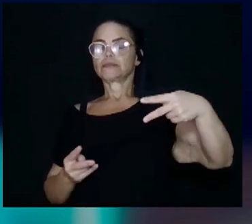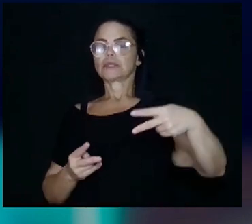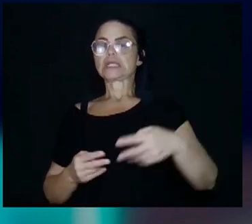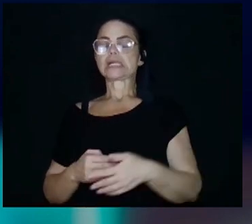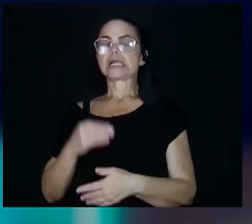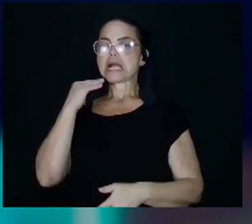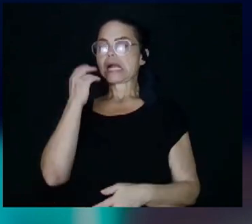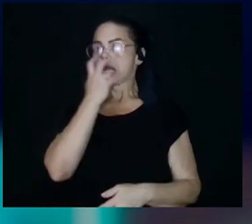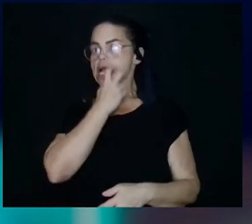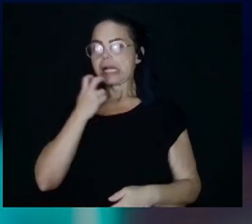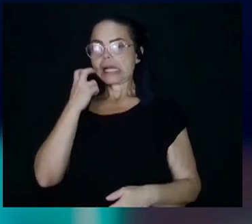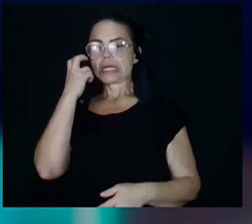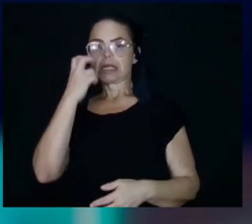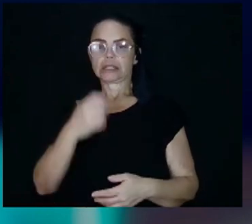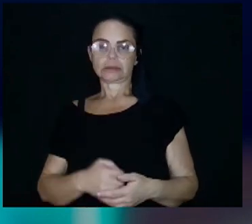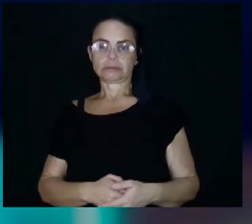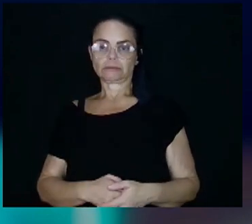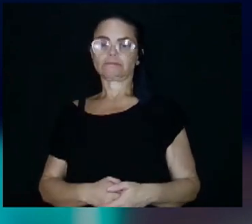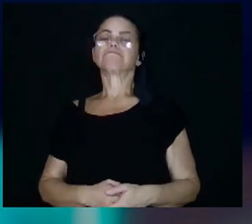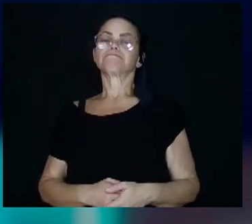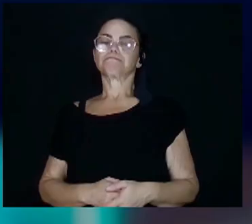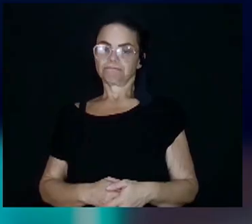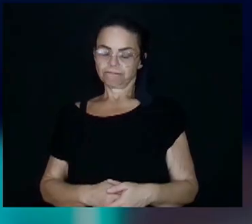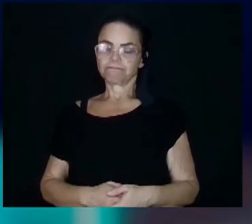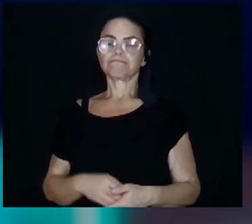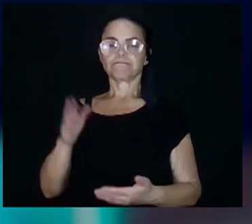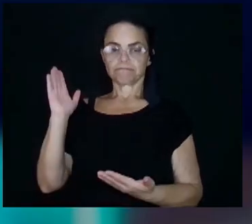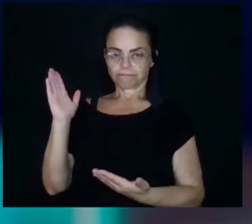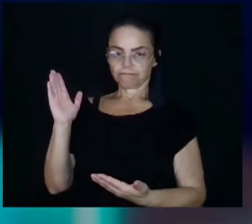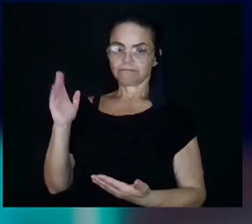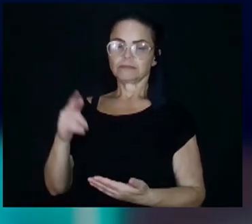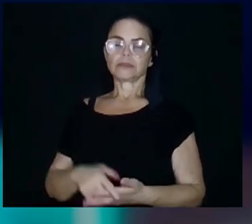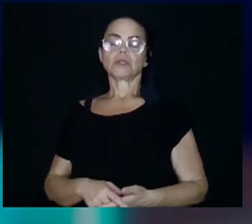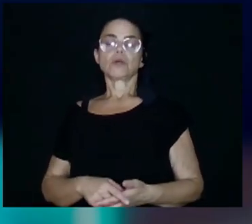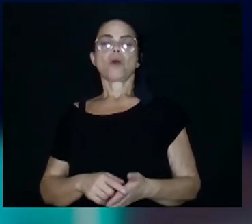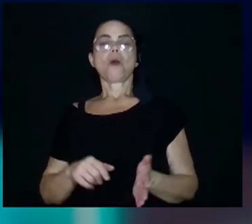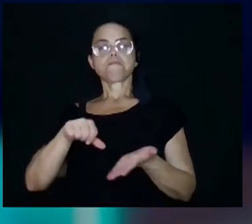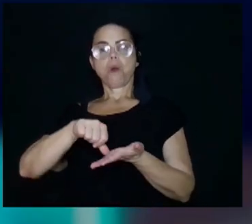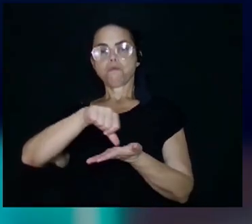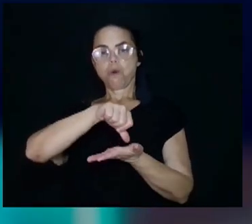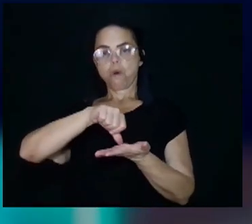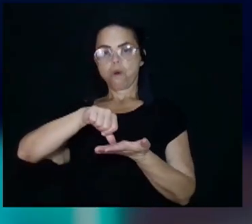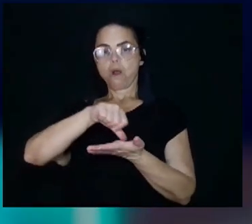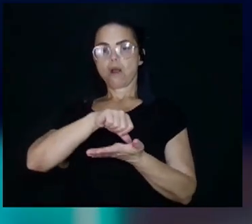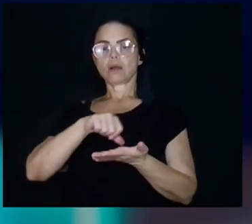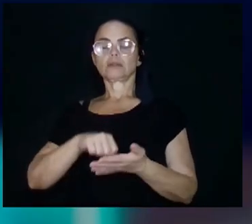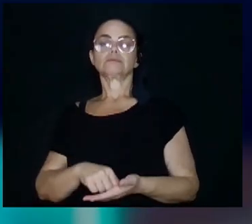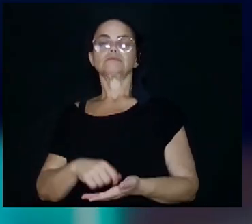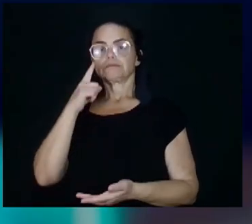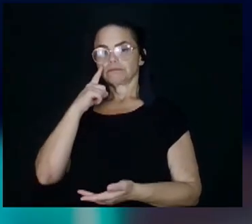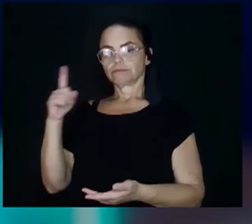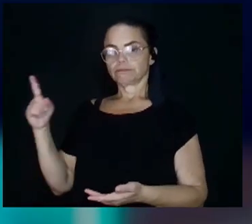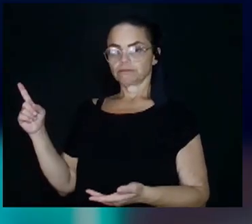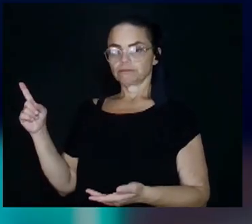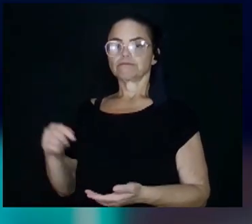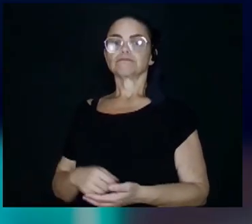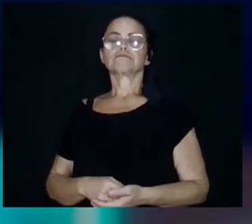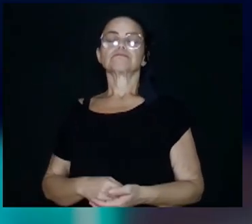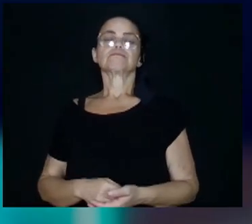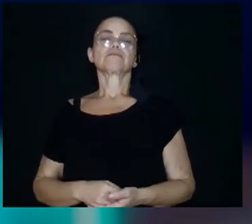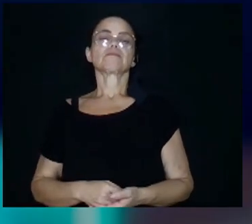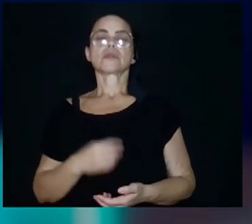gene. E já foram mapeados. Foram feitos estudos com